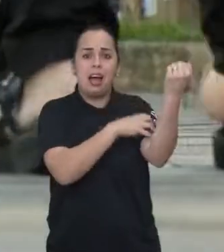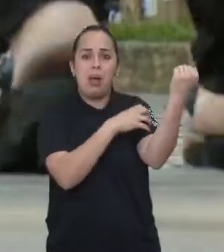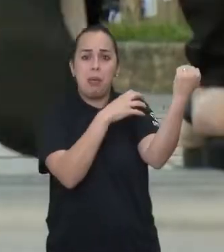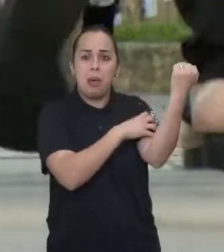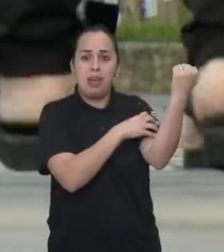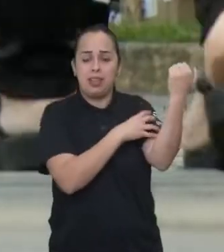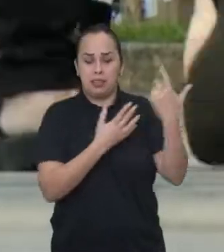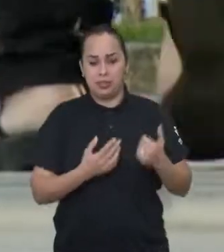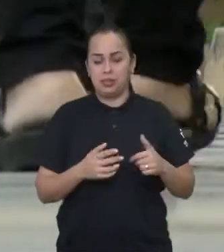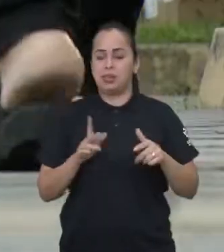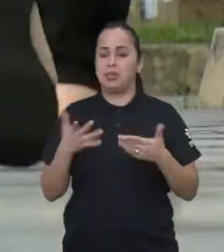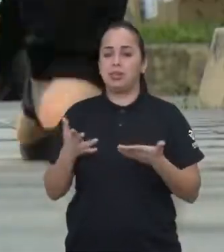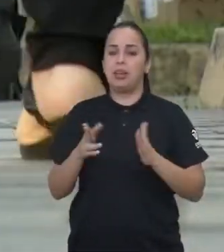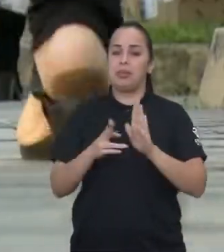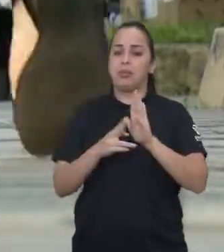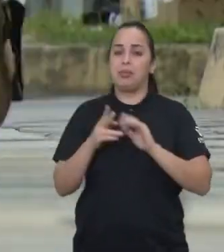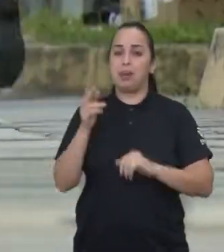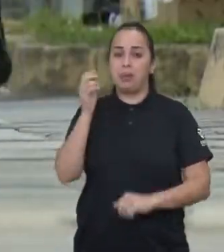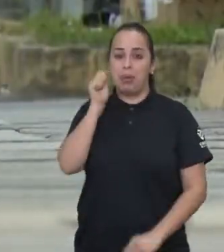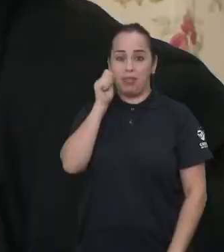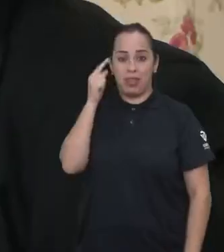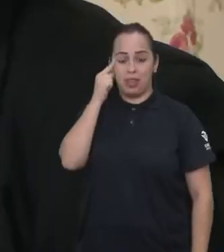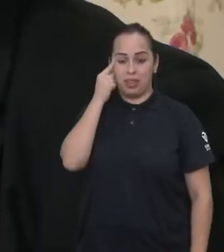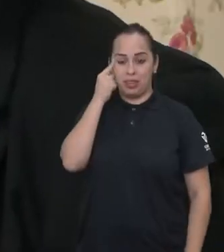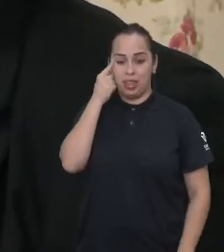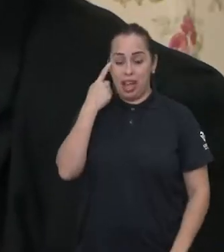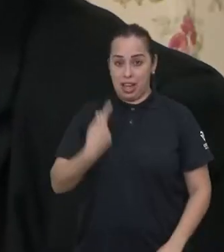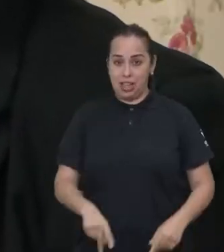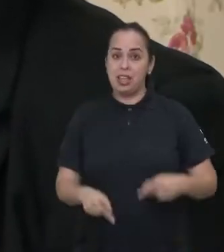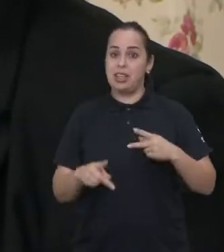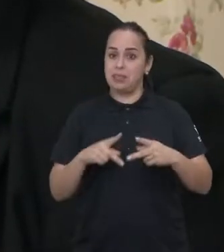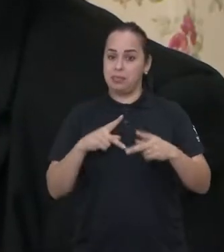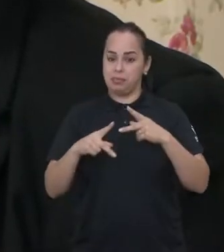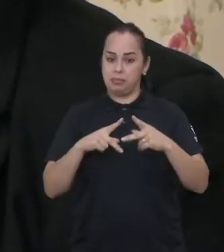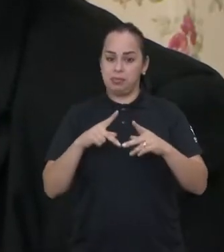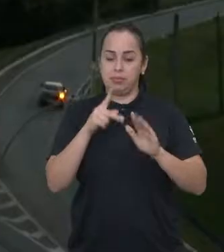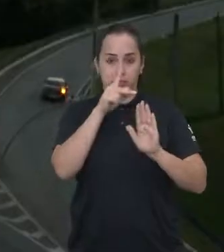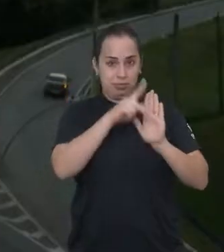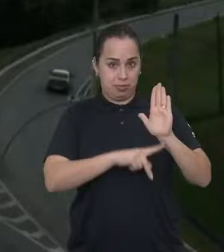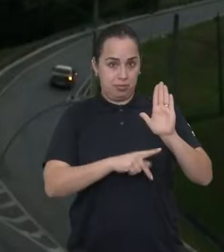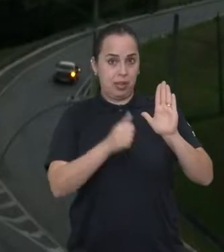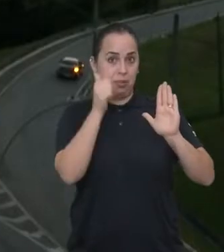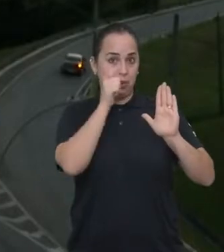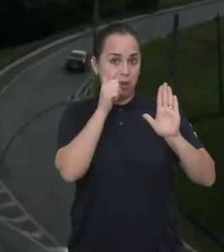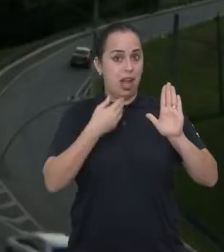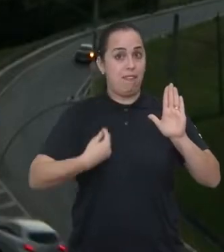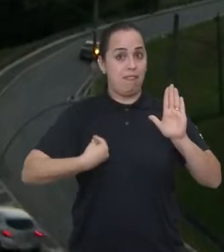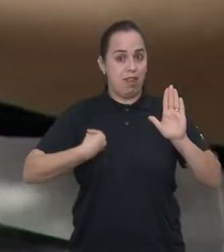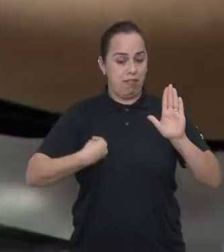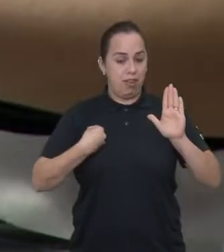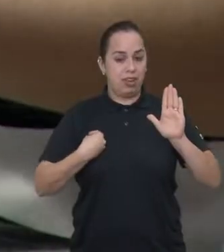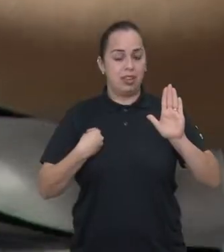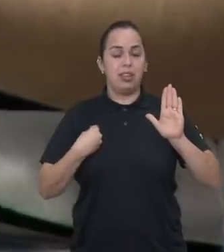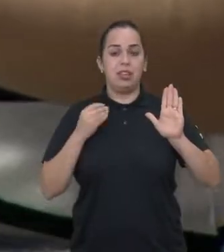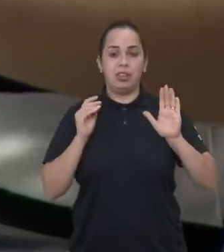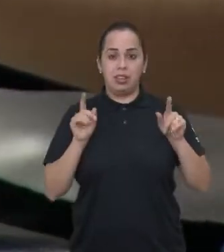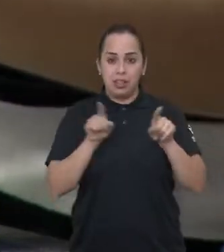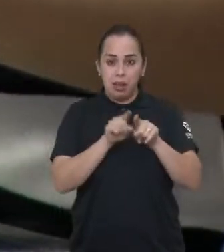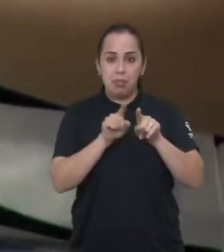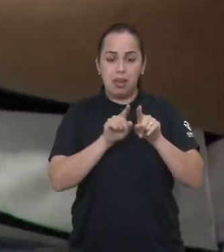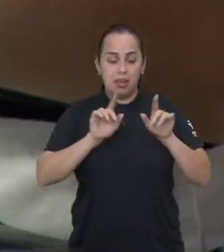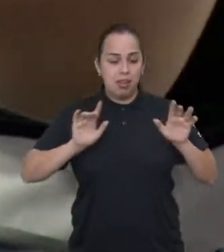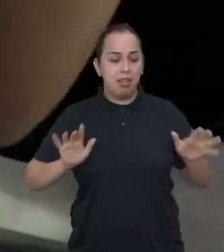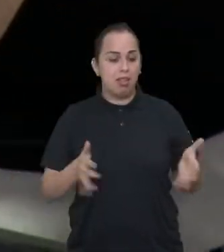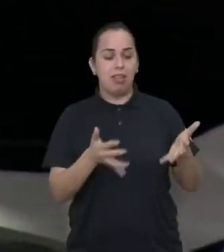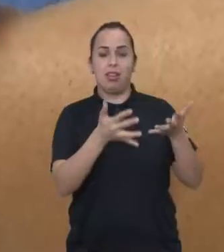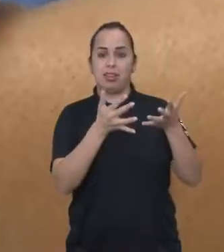função de oferecer empoderamento as mulheres para vereadora Amélia Naomi em São José dos Campos o programa mulher